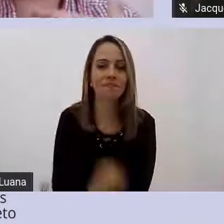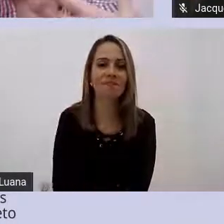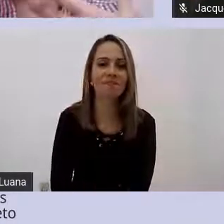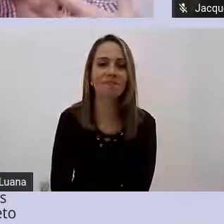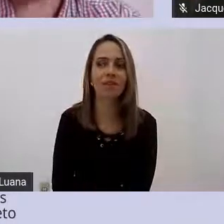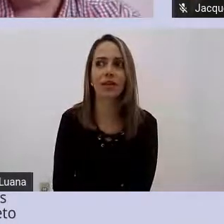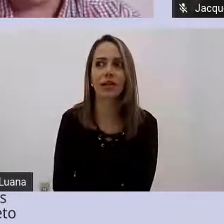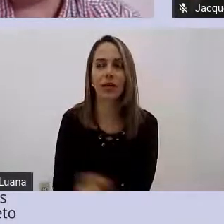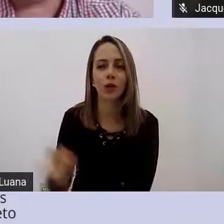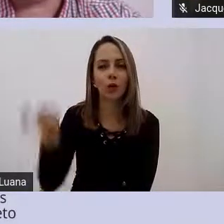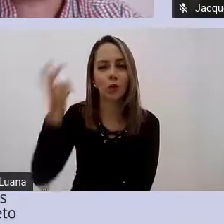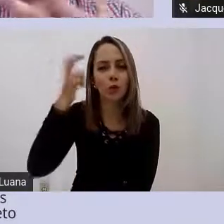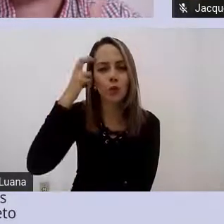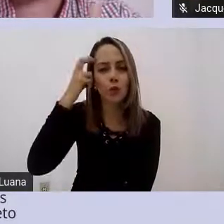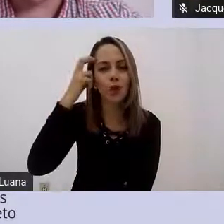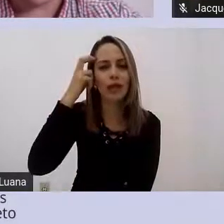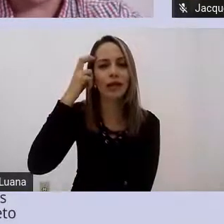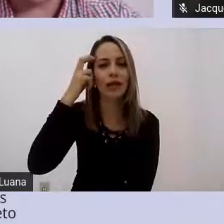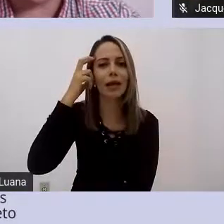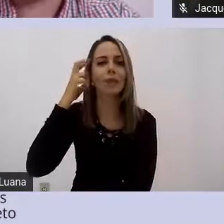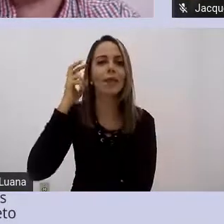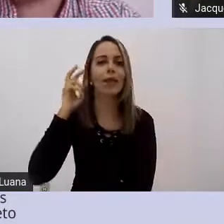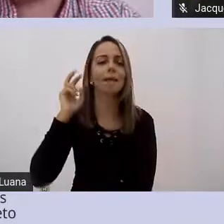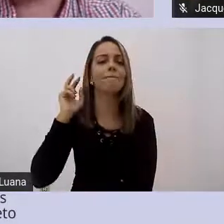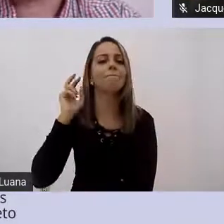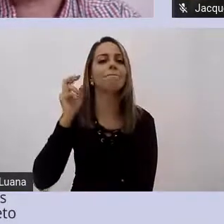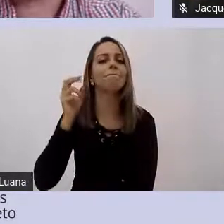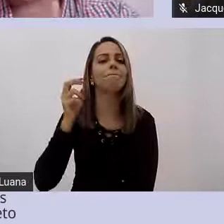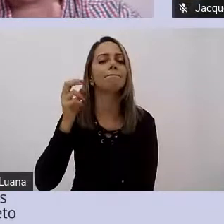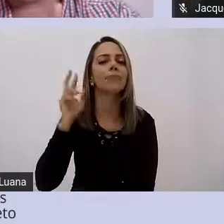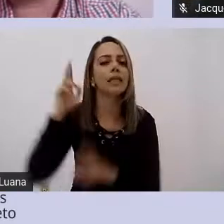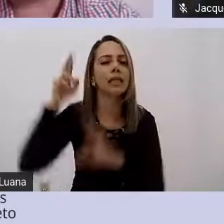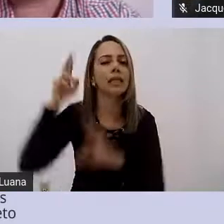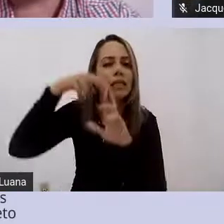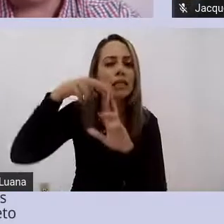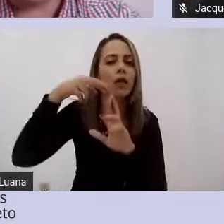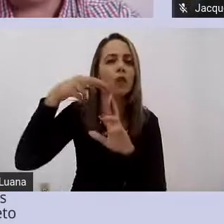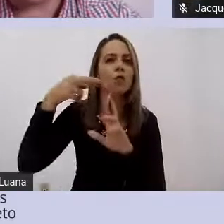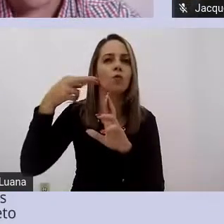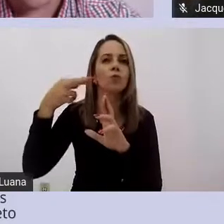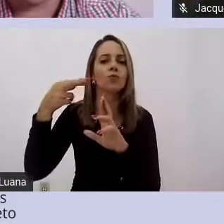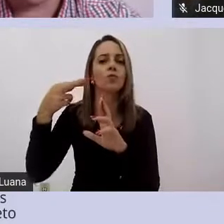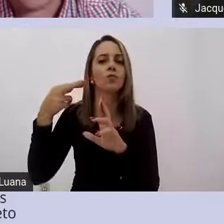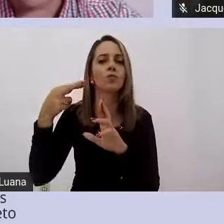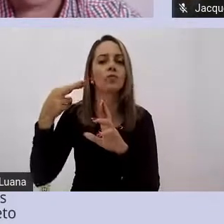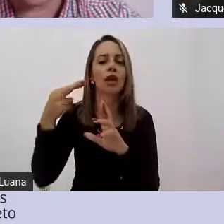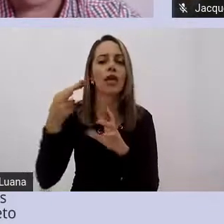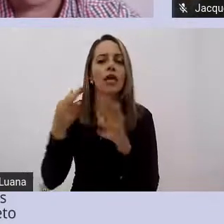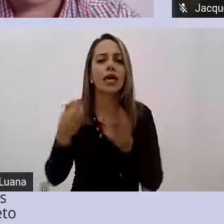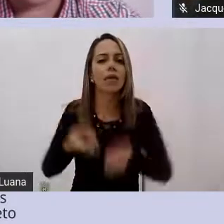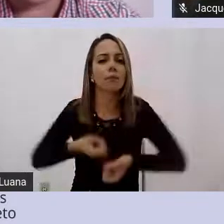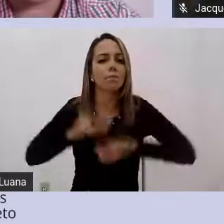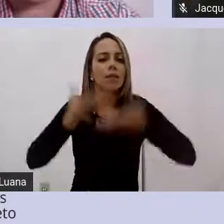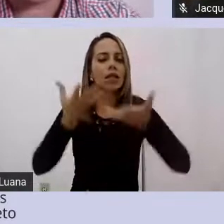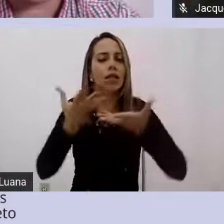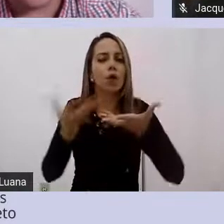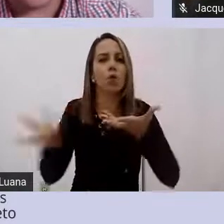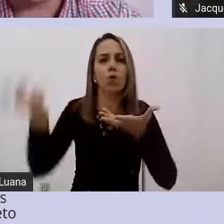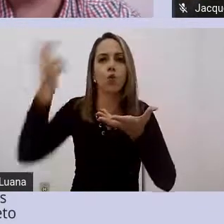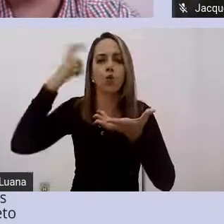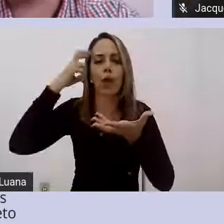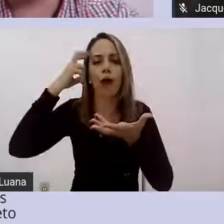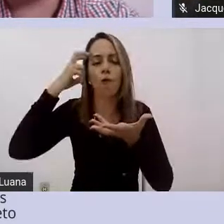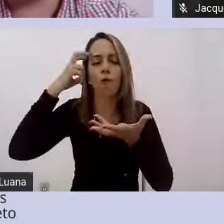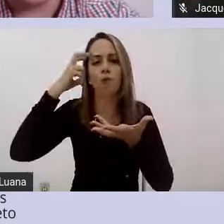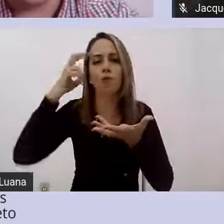Cultura, representação, manifestação cultural e expressão cultural por meio da comida e